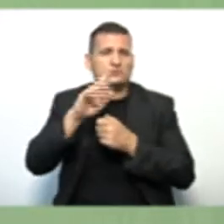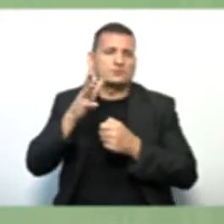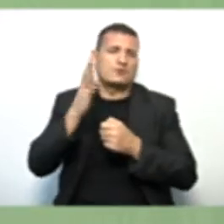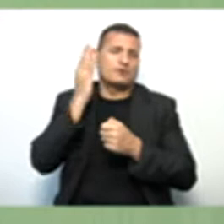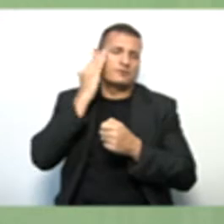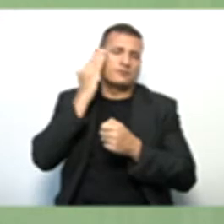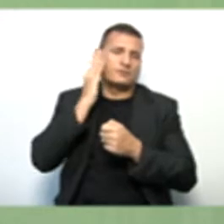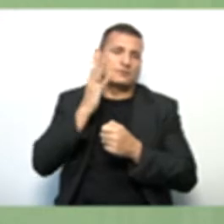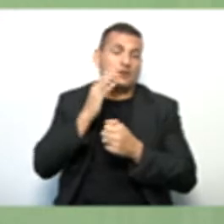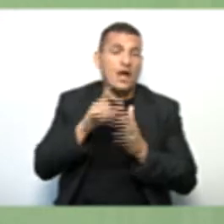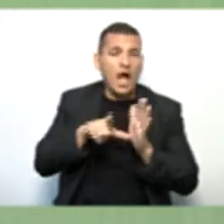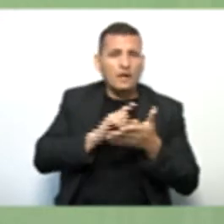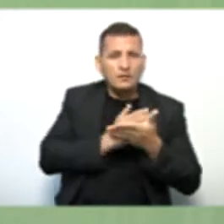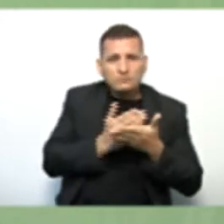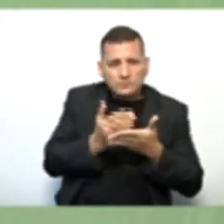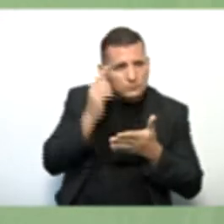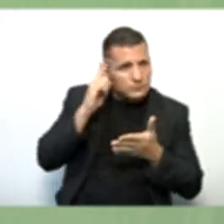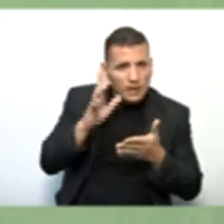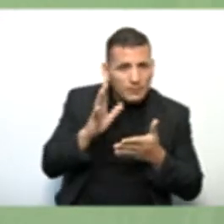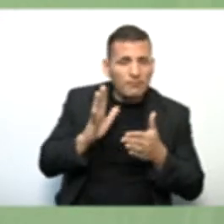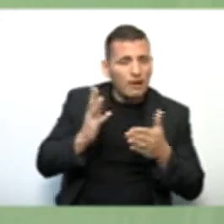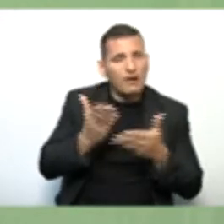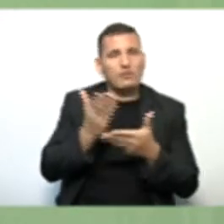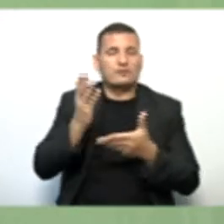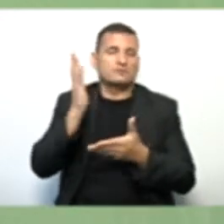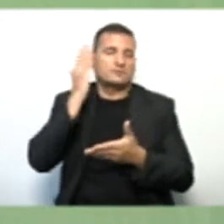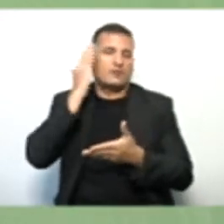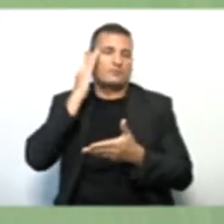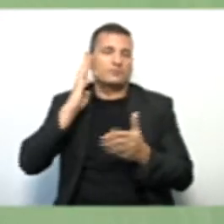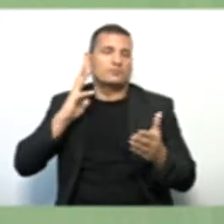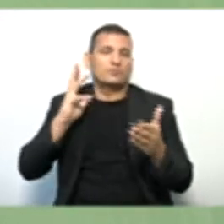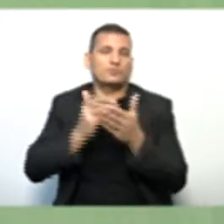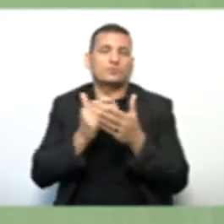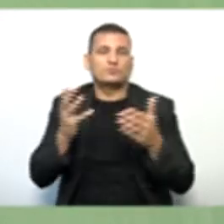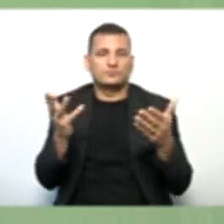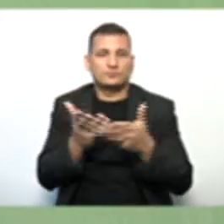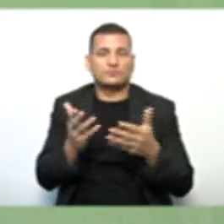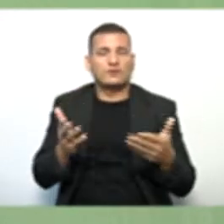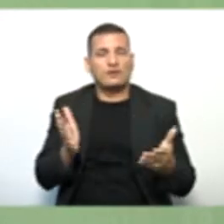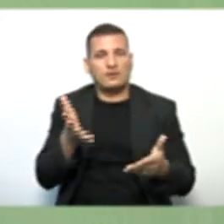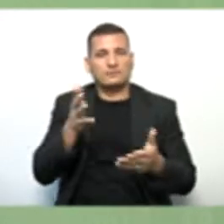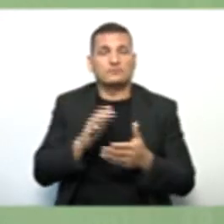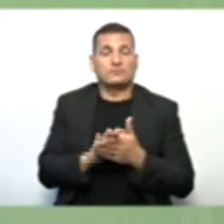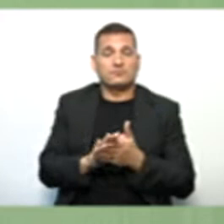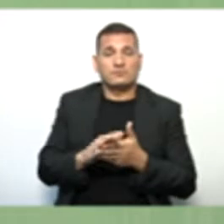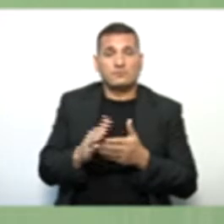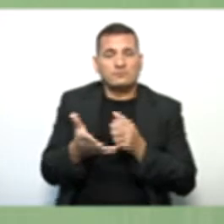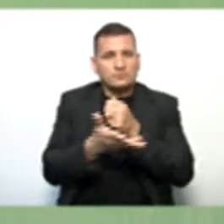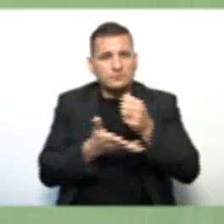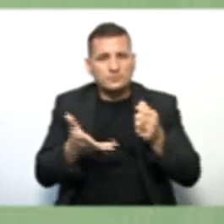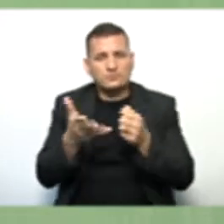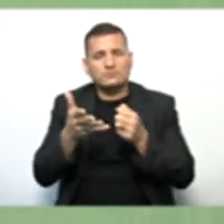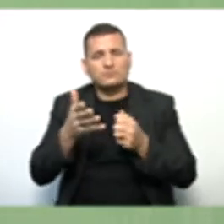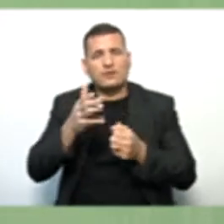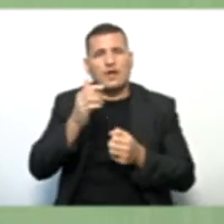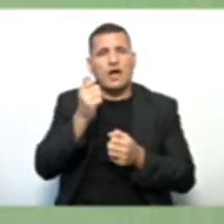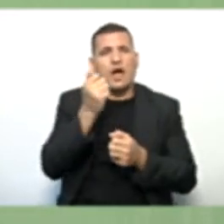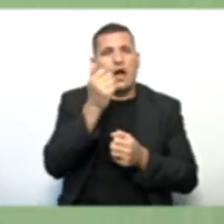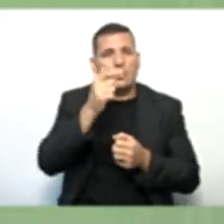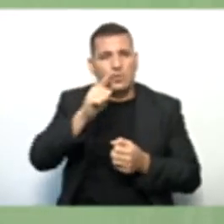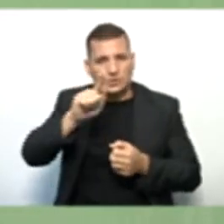no começo não sabiam muito o que era, mas agora já sabem de cor e salteado. Conceitos básicos sobre algoritmos, variáveis, tá? A gente